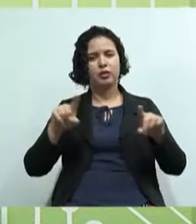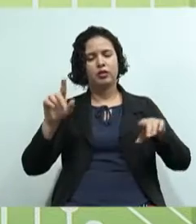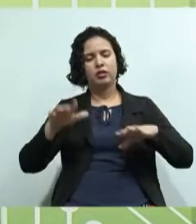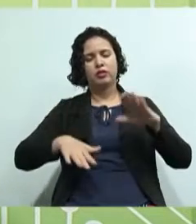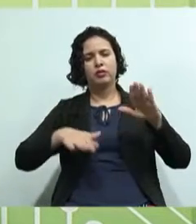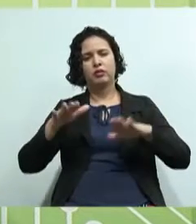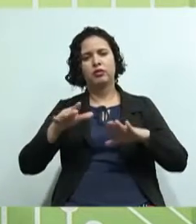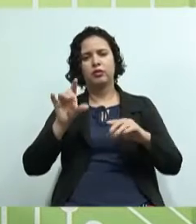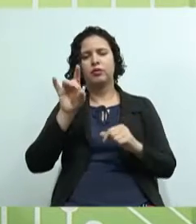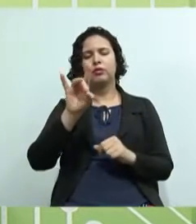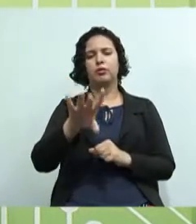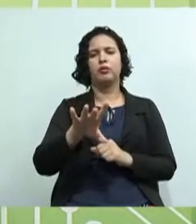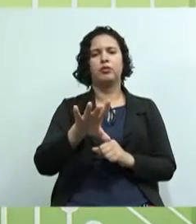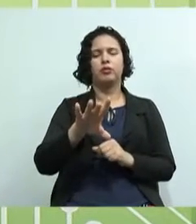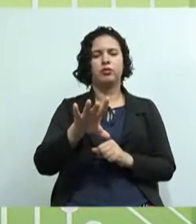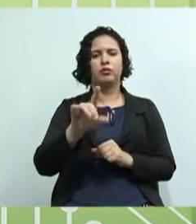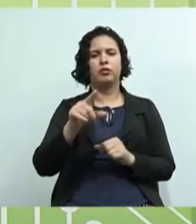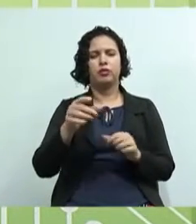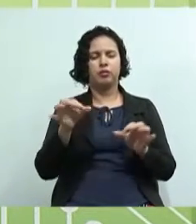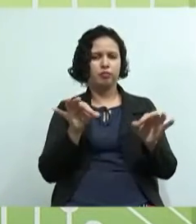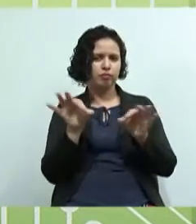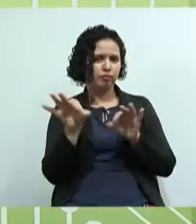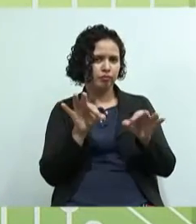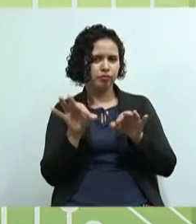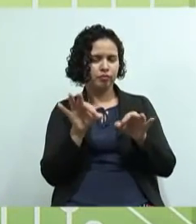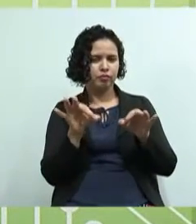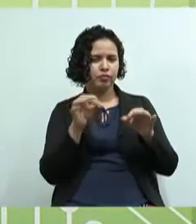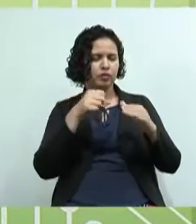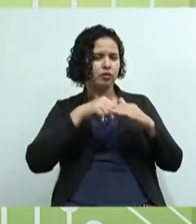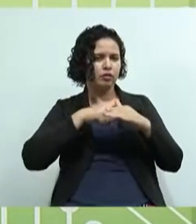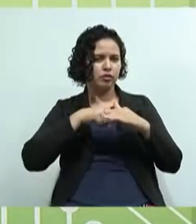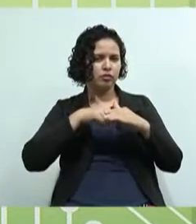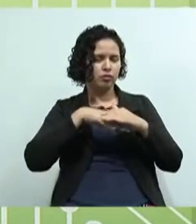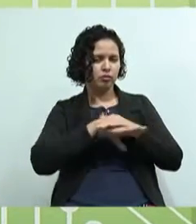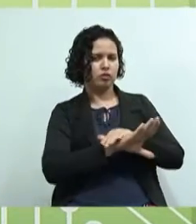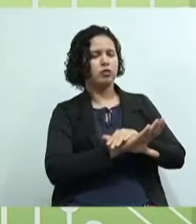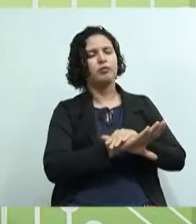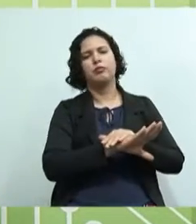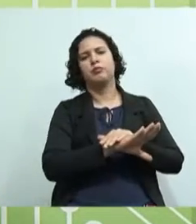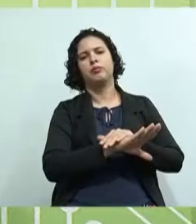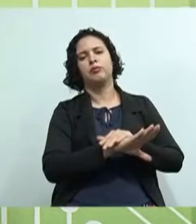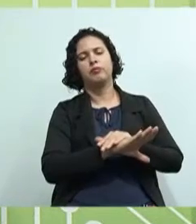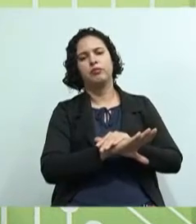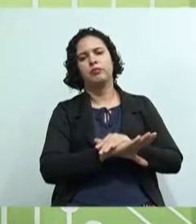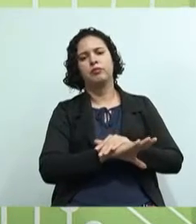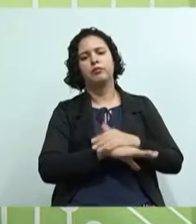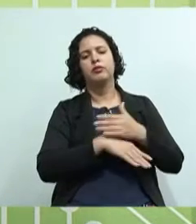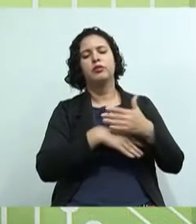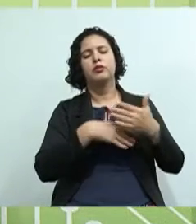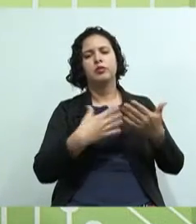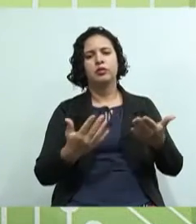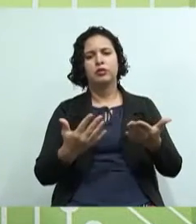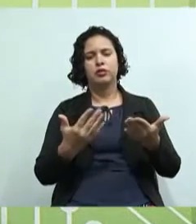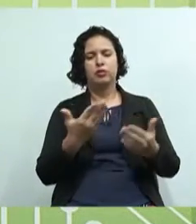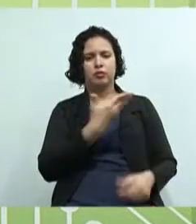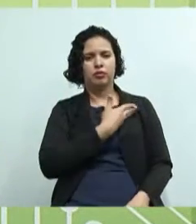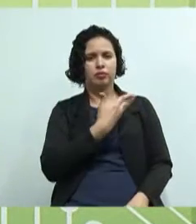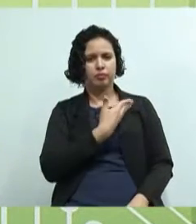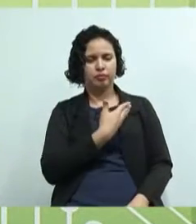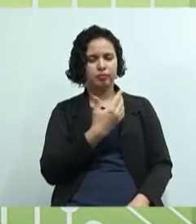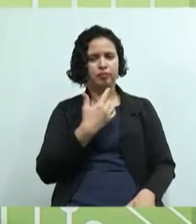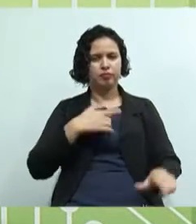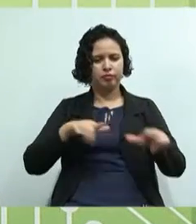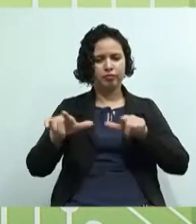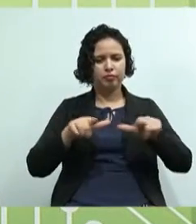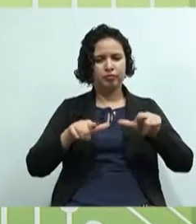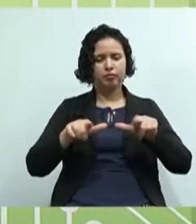vezes só estão lá no seu plano, guardadinho na sua gaveta do gerente, do diretor-geral da organização. E aí o colaborador está trabalhando, todos os